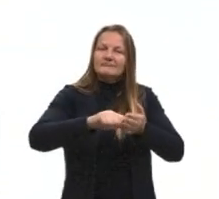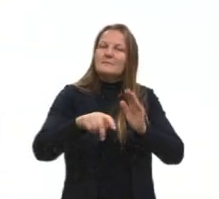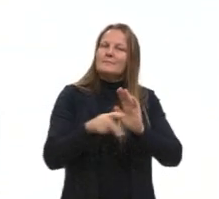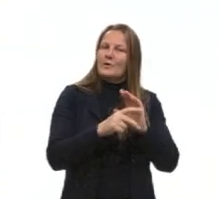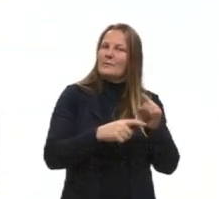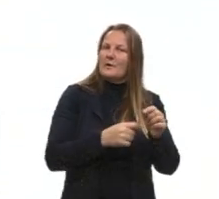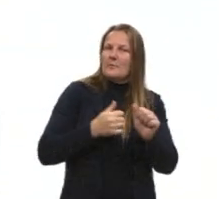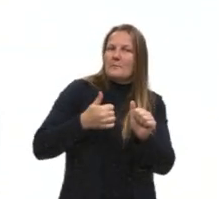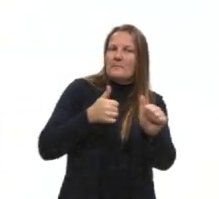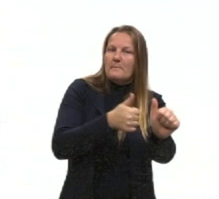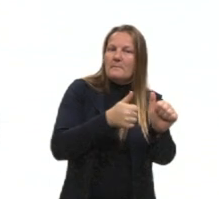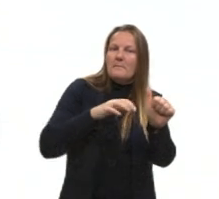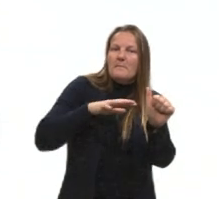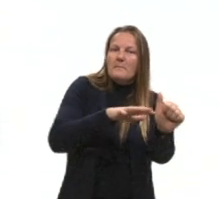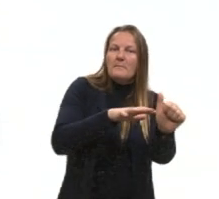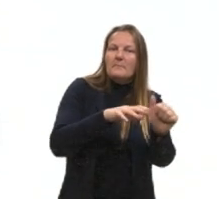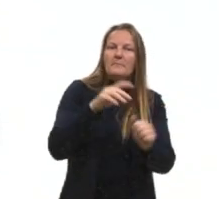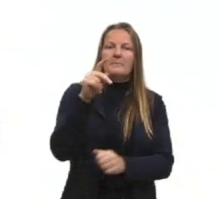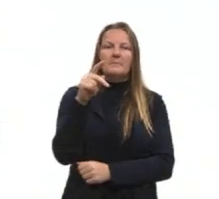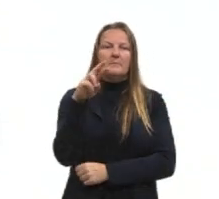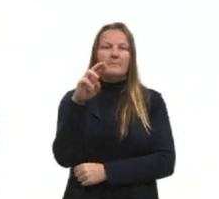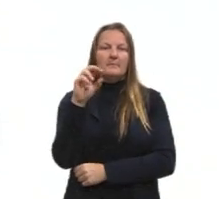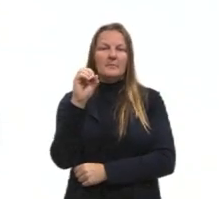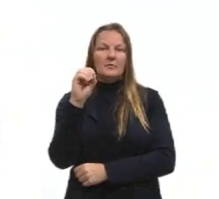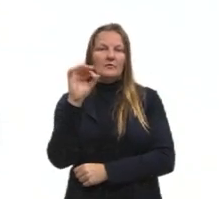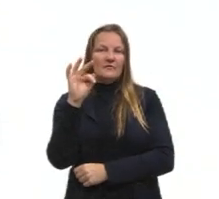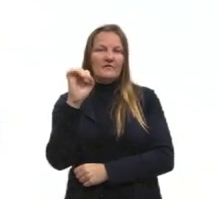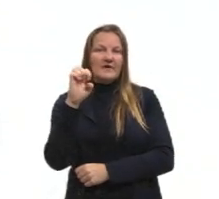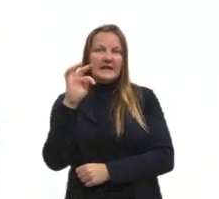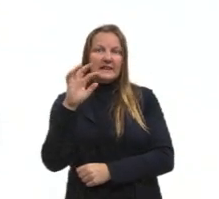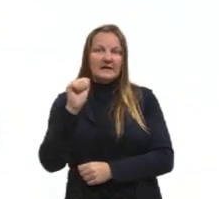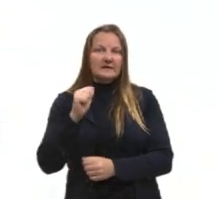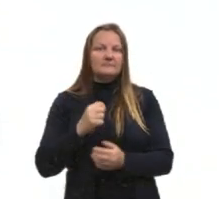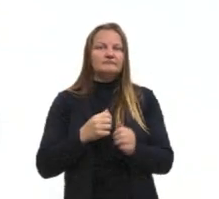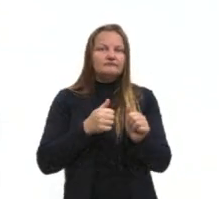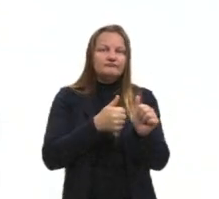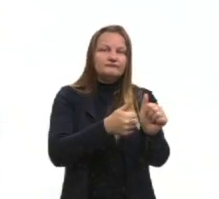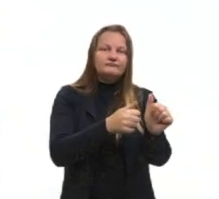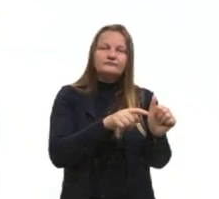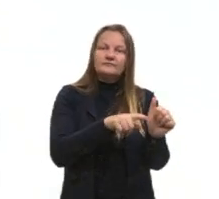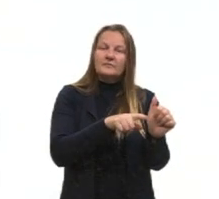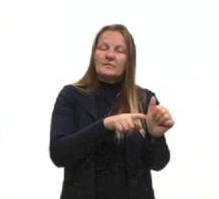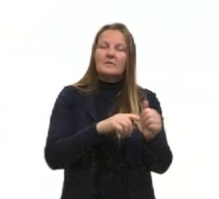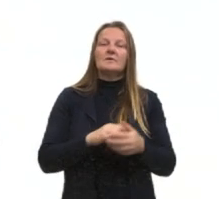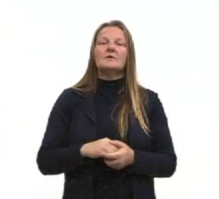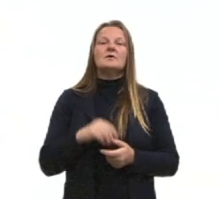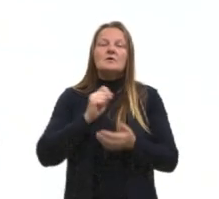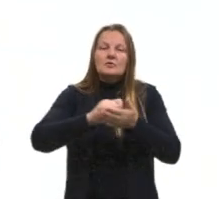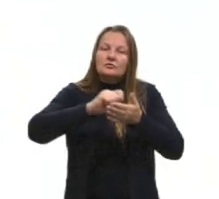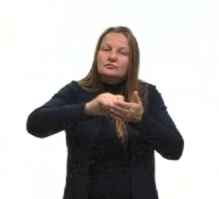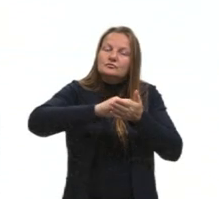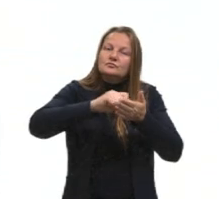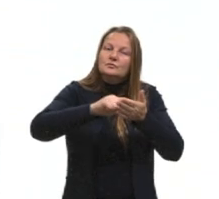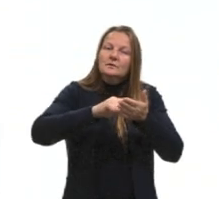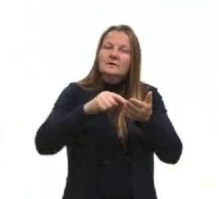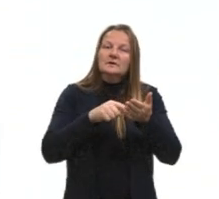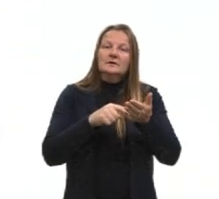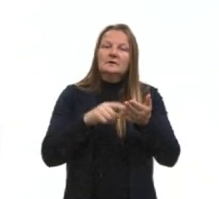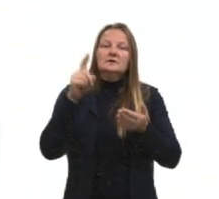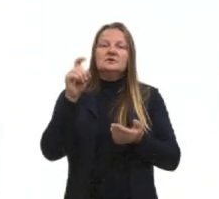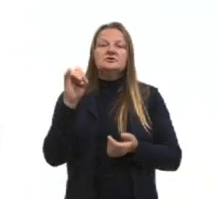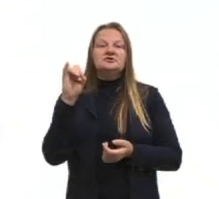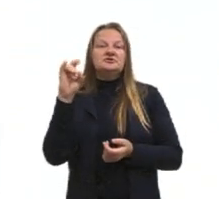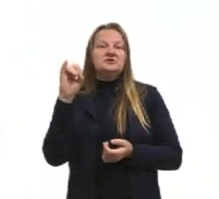essa relação direta de consignidade Então nós vamos para os para as escrituras então x